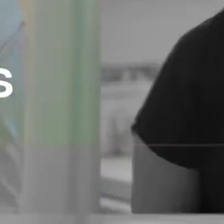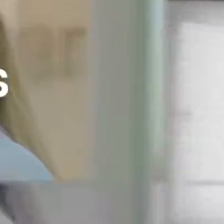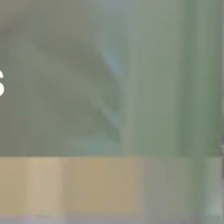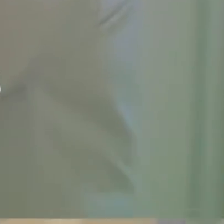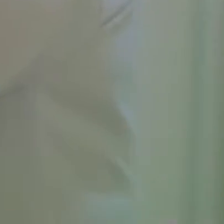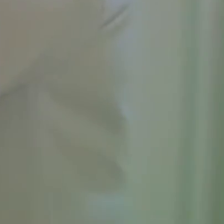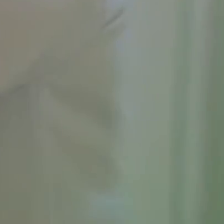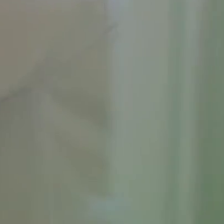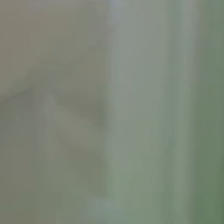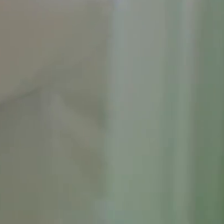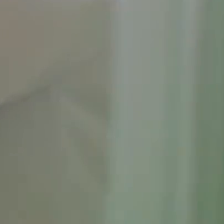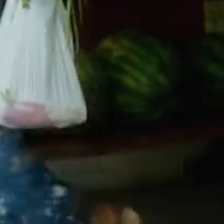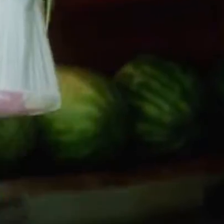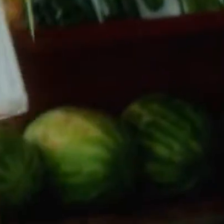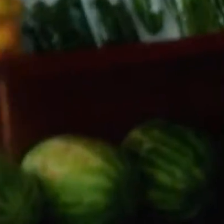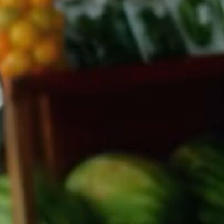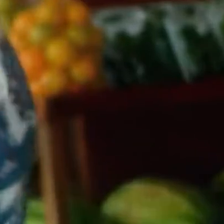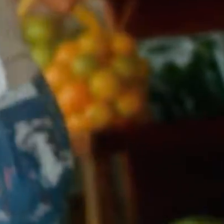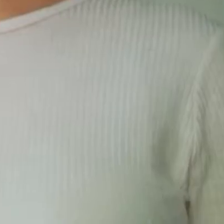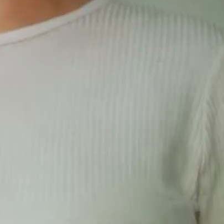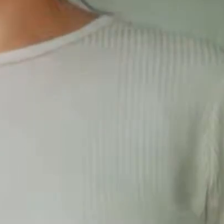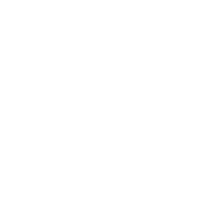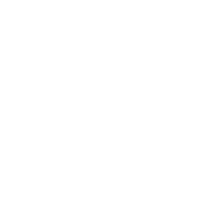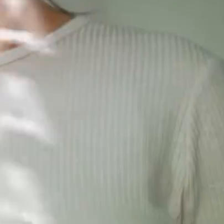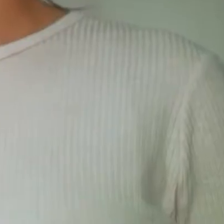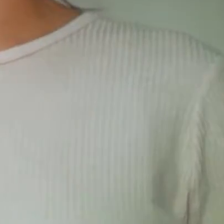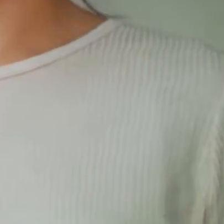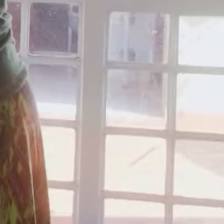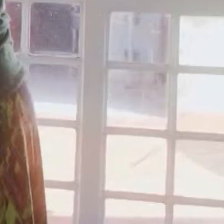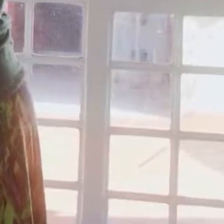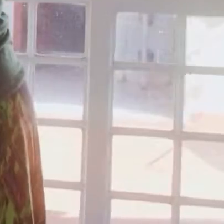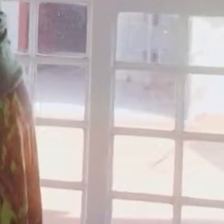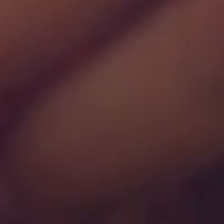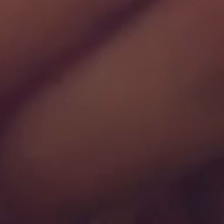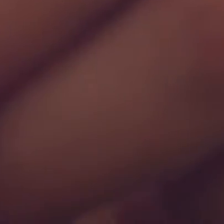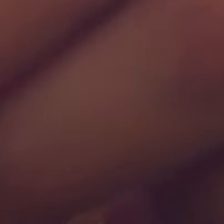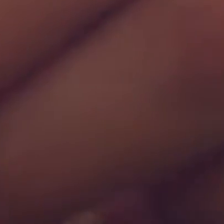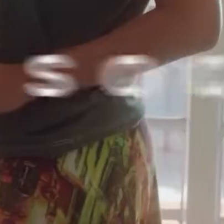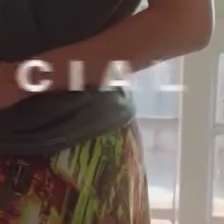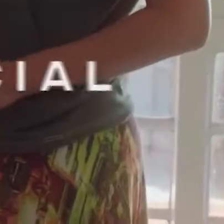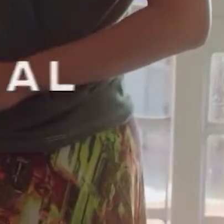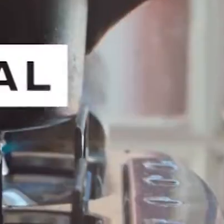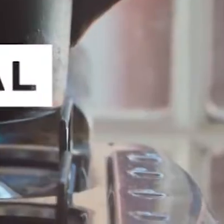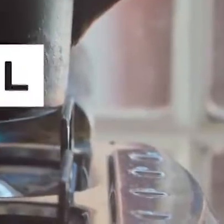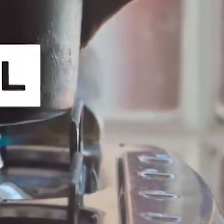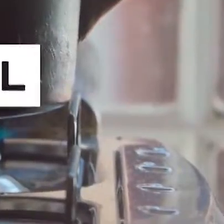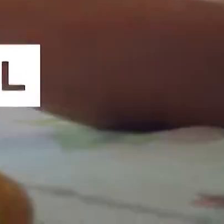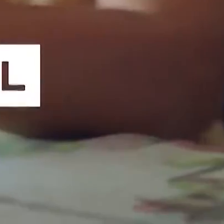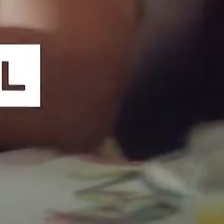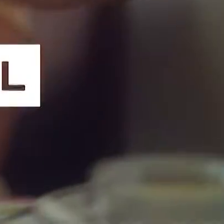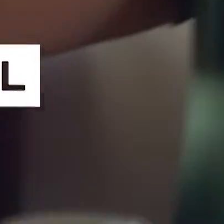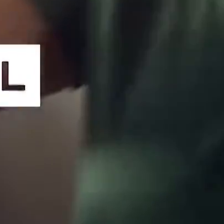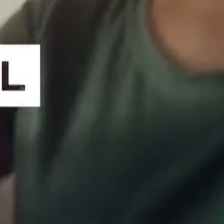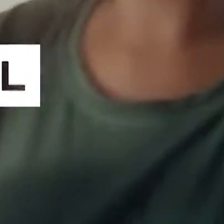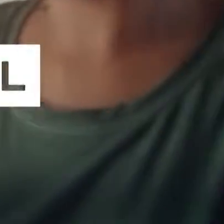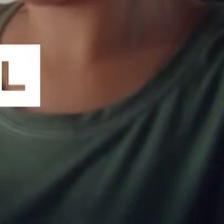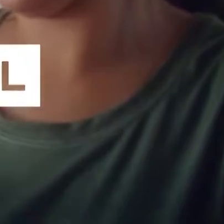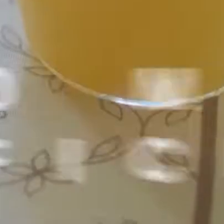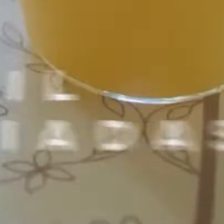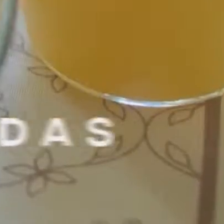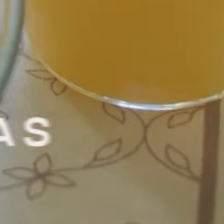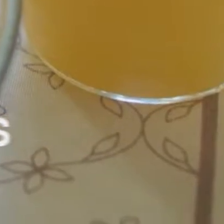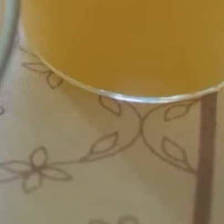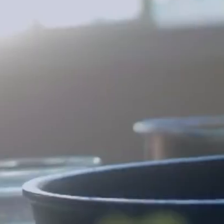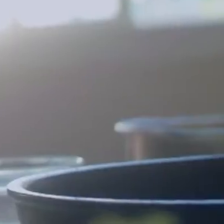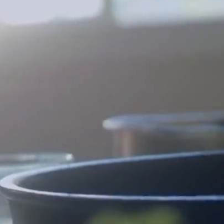4 milhões de doses aplicadas. Não poderia faltar comida. Aprovamos o programa Mais Social, que está alimentando